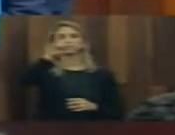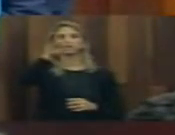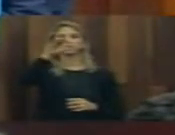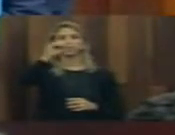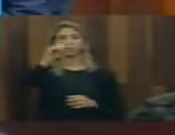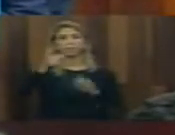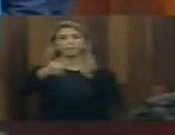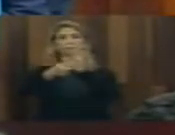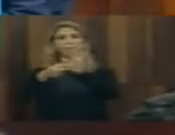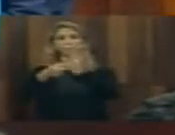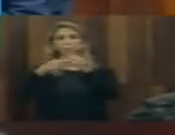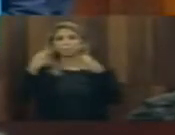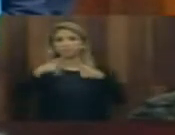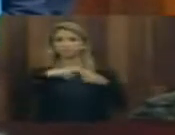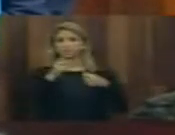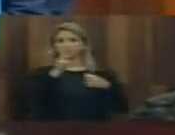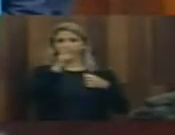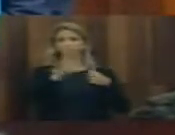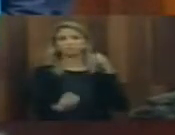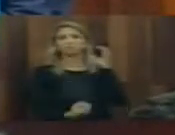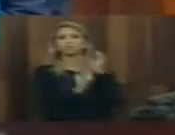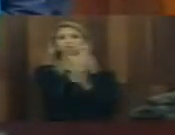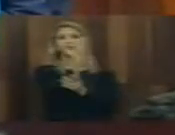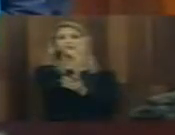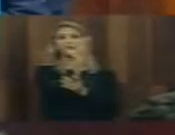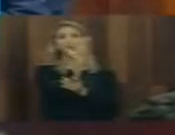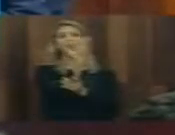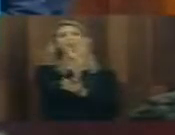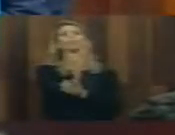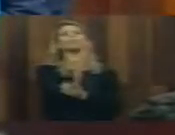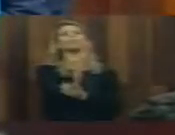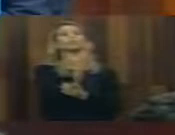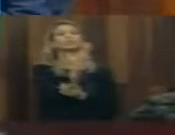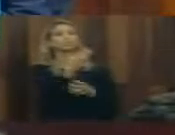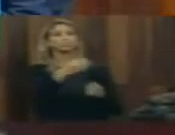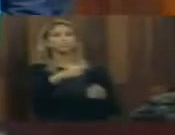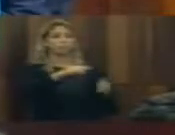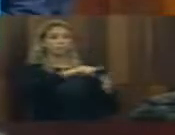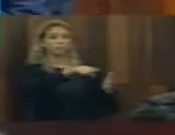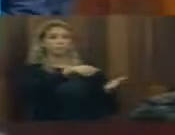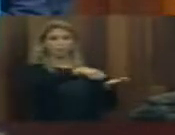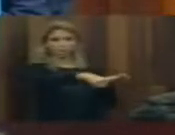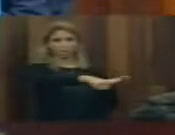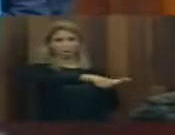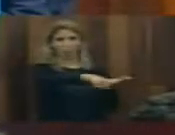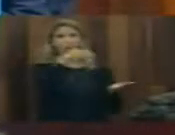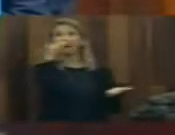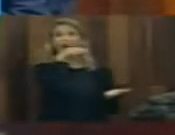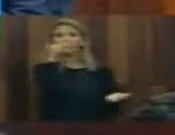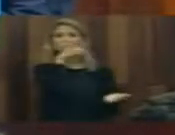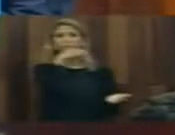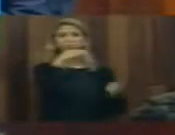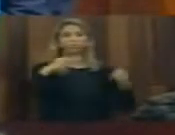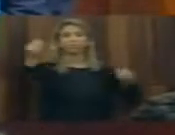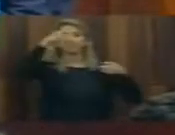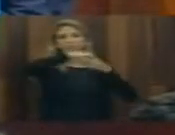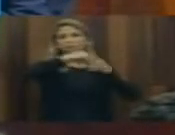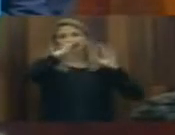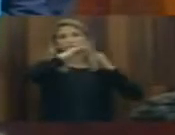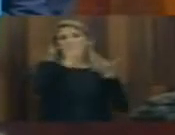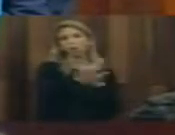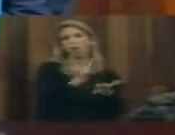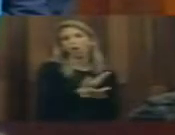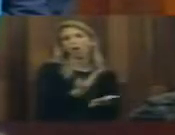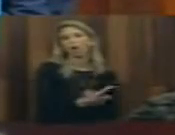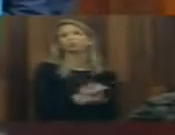sobre a instalação de dispositivo eletrônico de segurança do tipo botão de emergência nas escolas públicas da rede de ensino